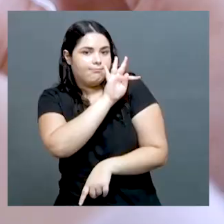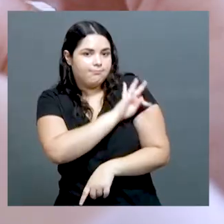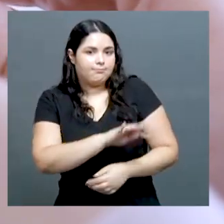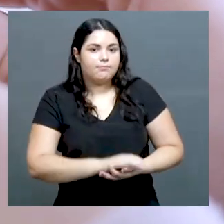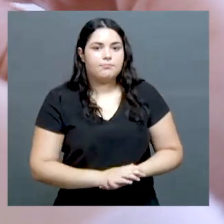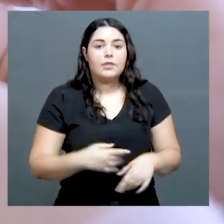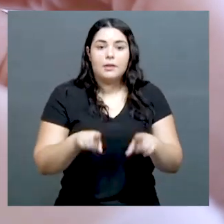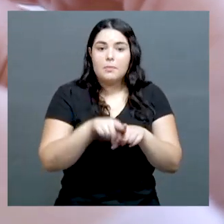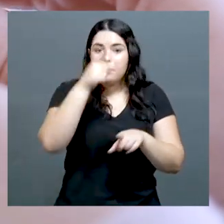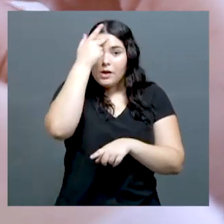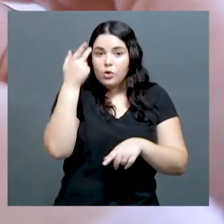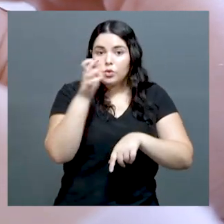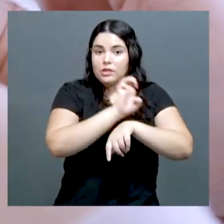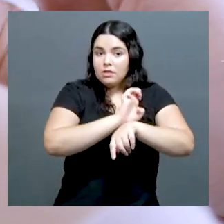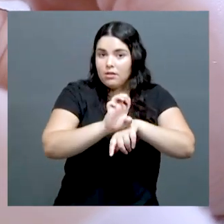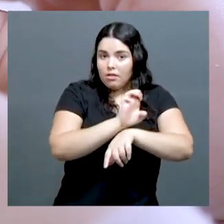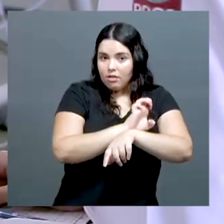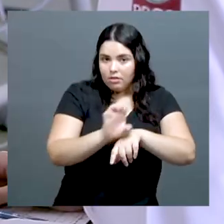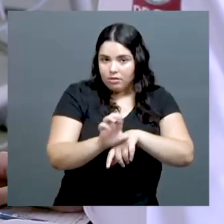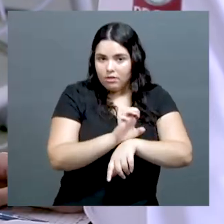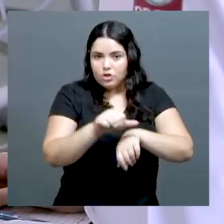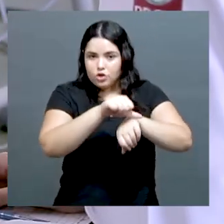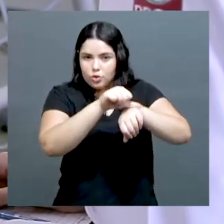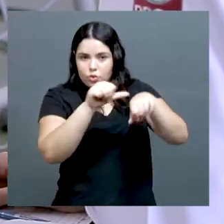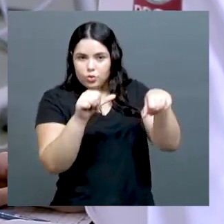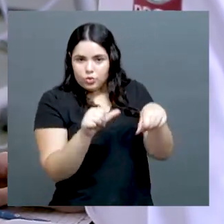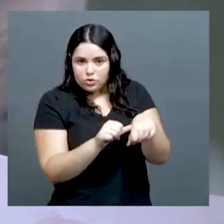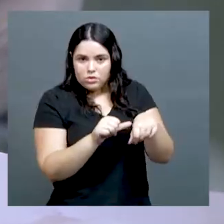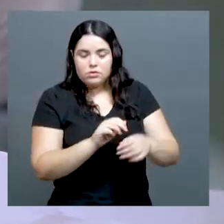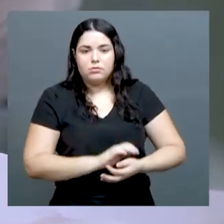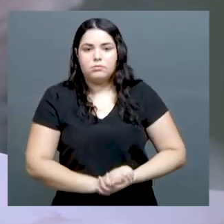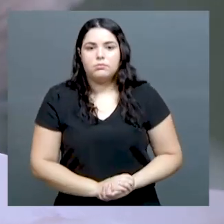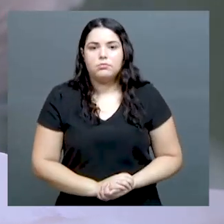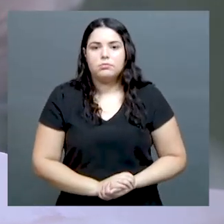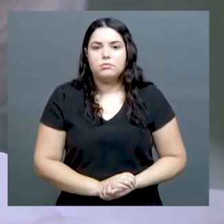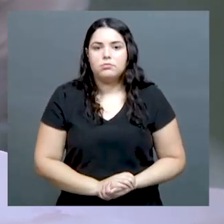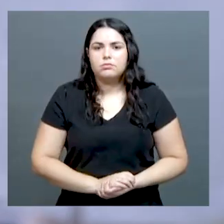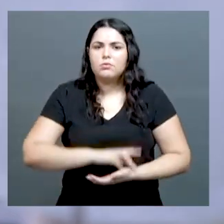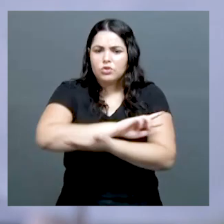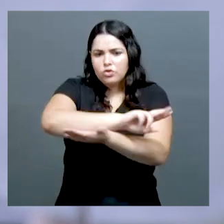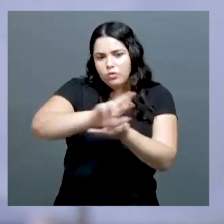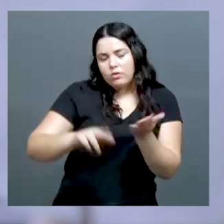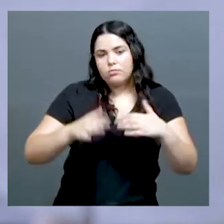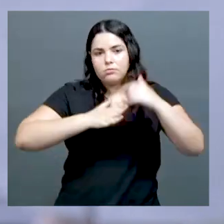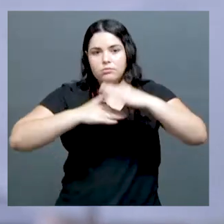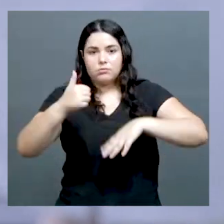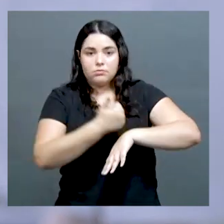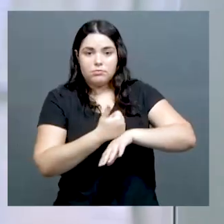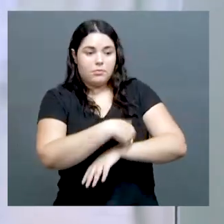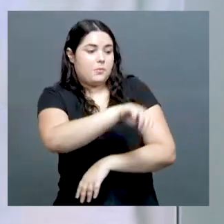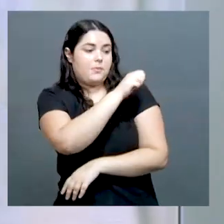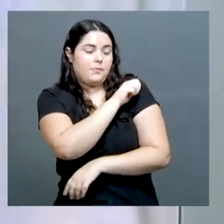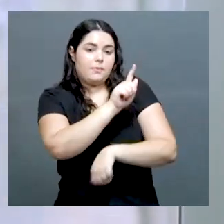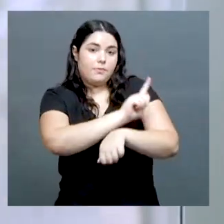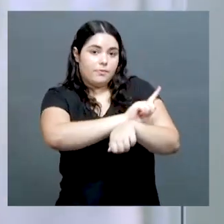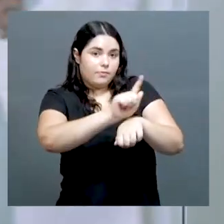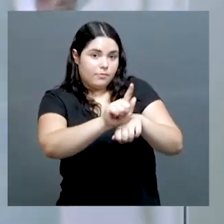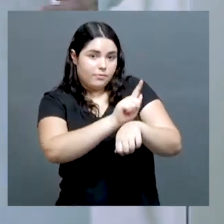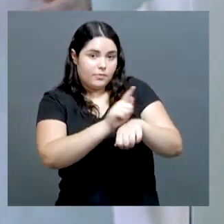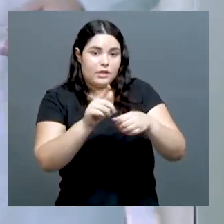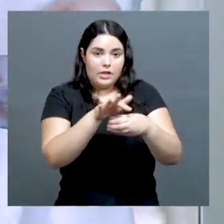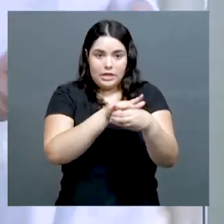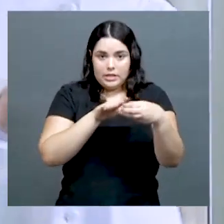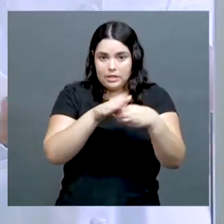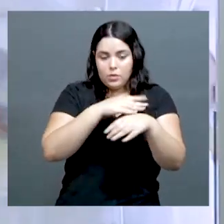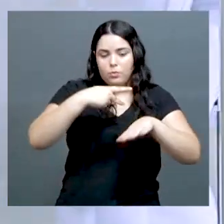administrativos, residentes em cirurgia e traumatologia bucomaxilofacial e multiprofissional, estudantes de